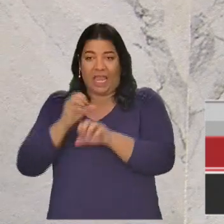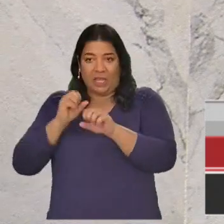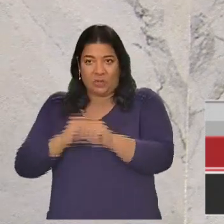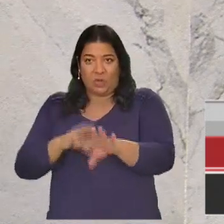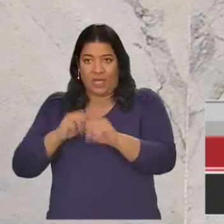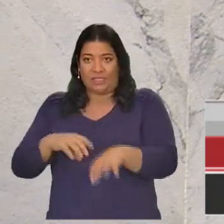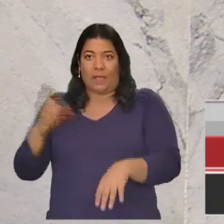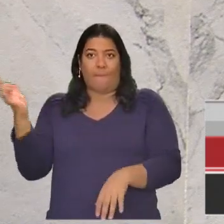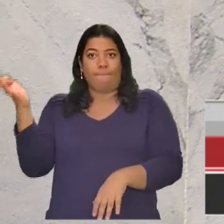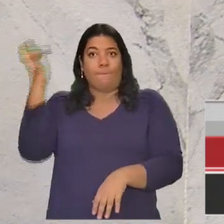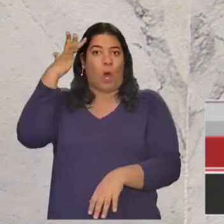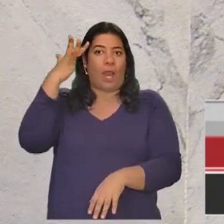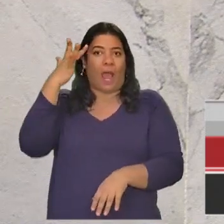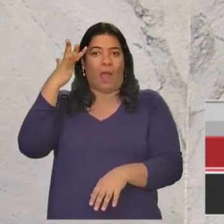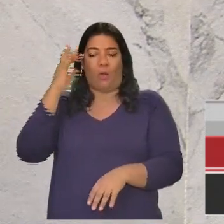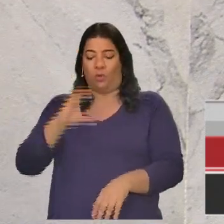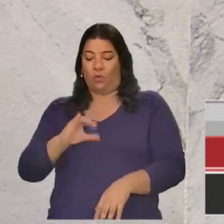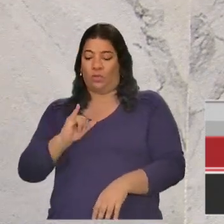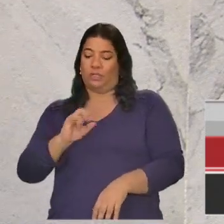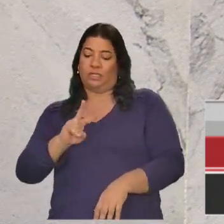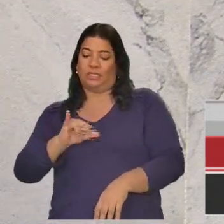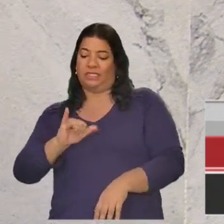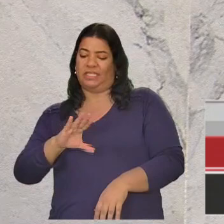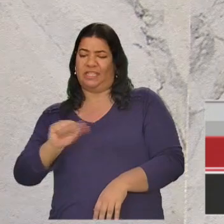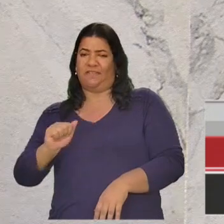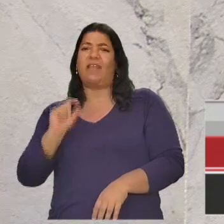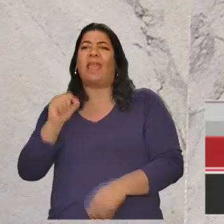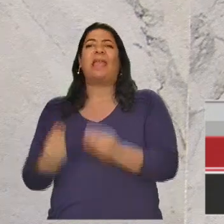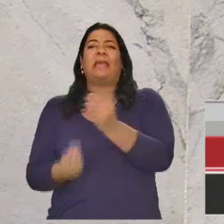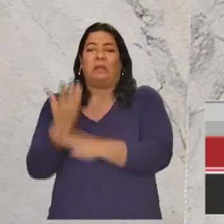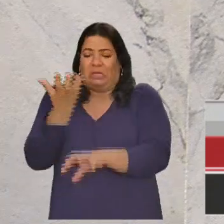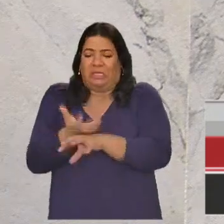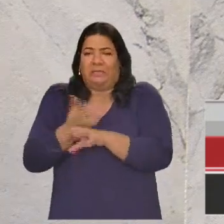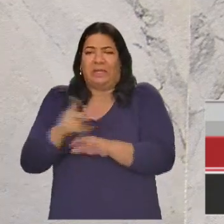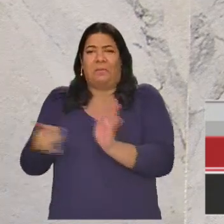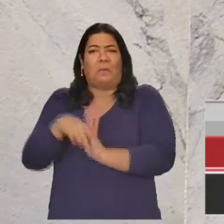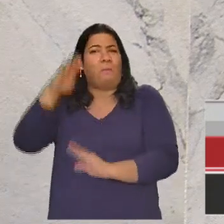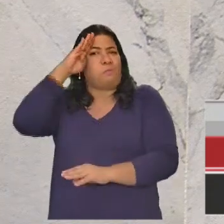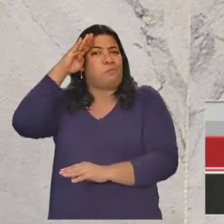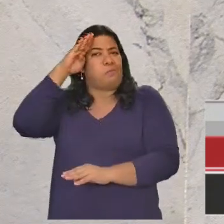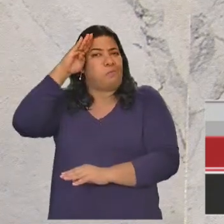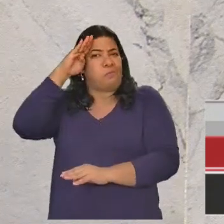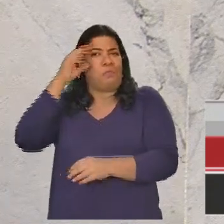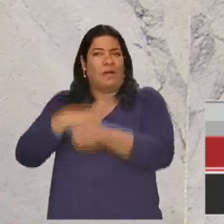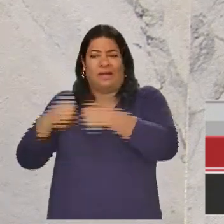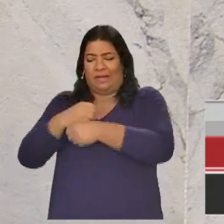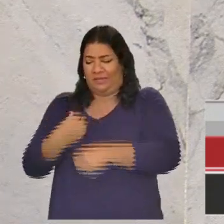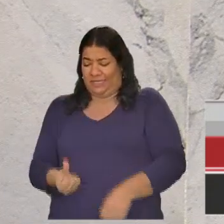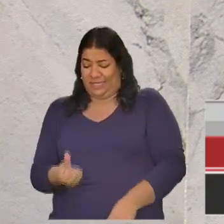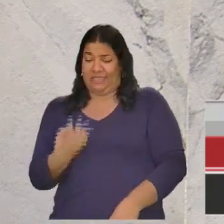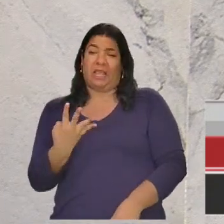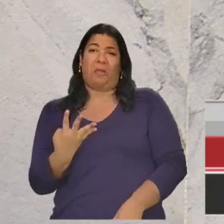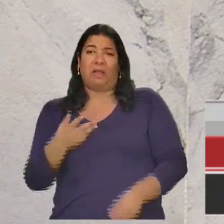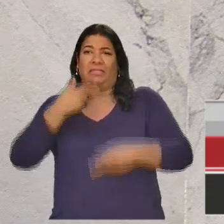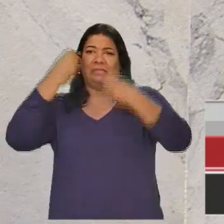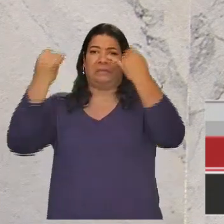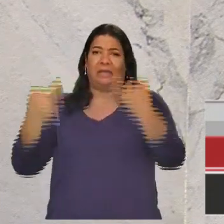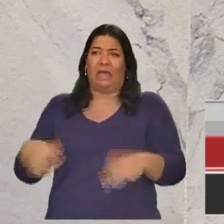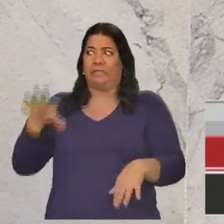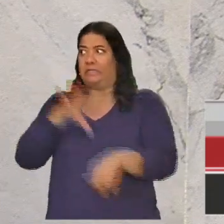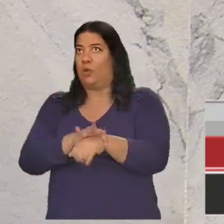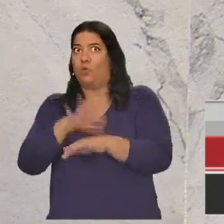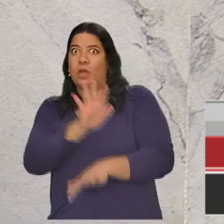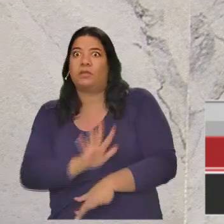no golpe de 64 justamente para introduzir a ideologia de segurança nacional que há nada de moral e cívica